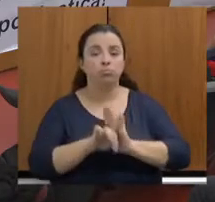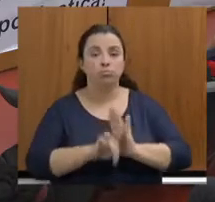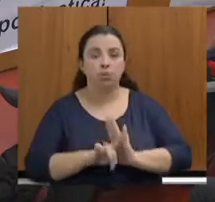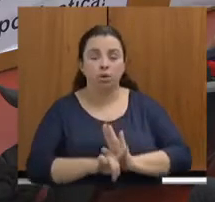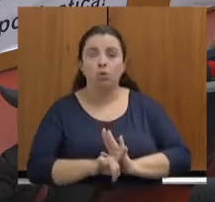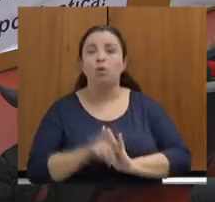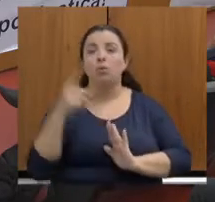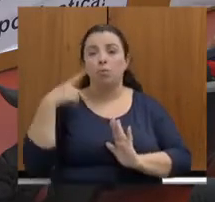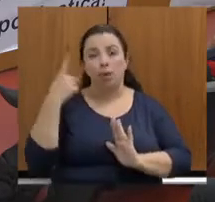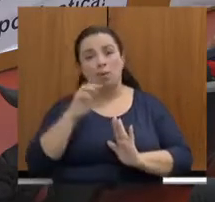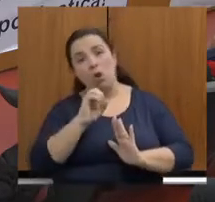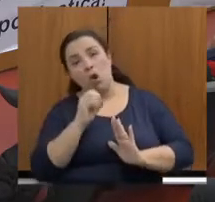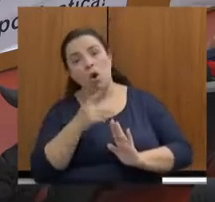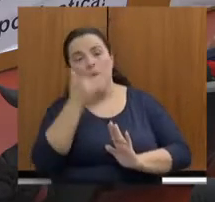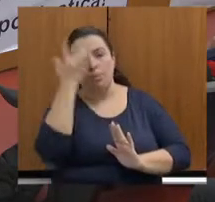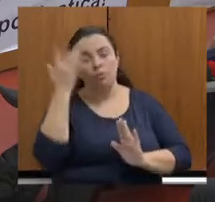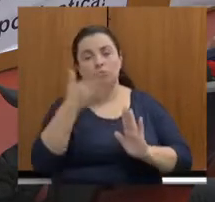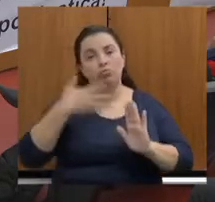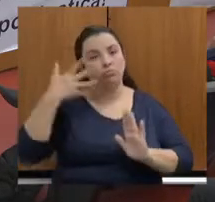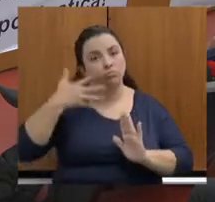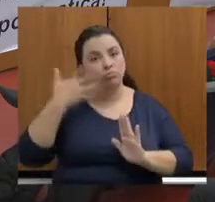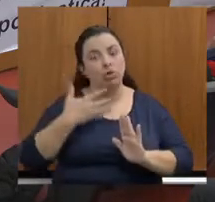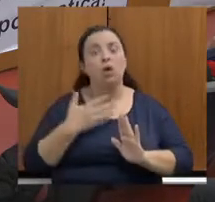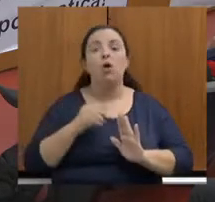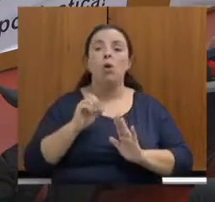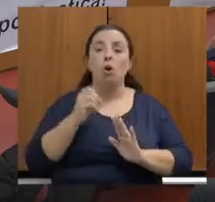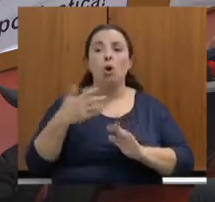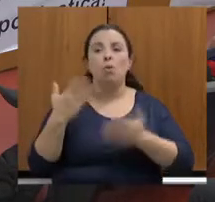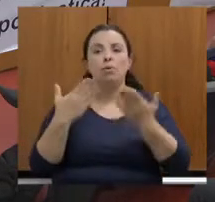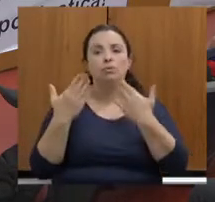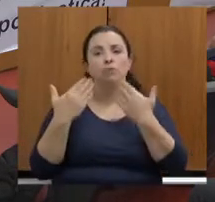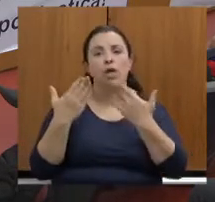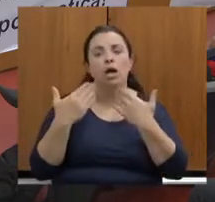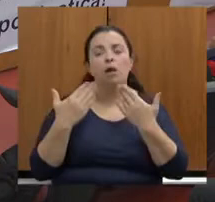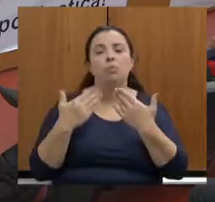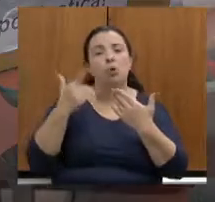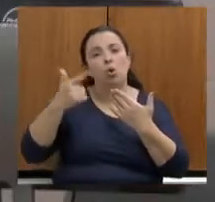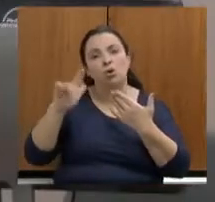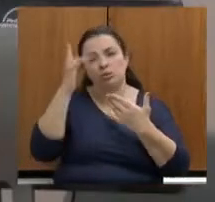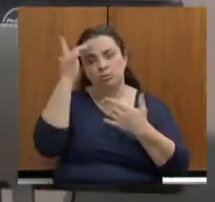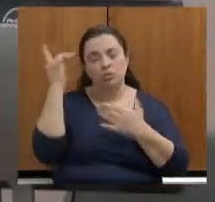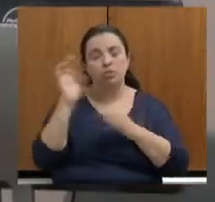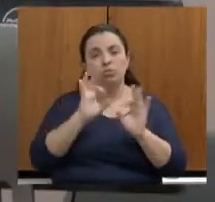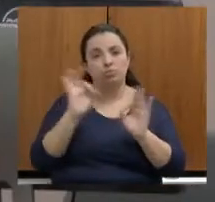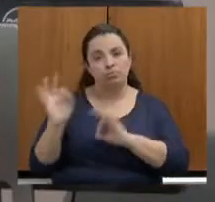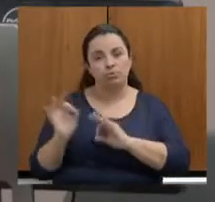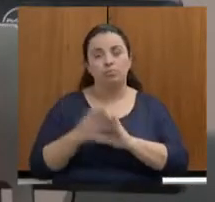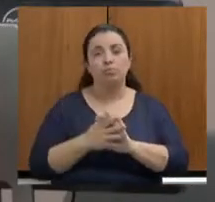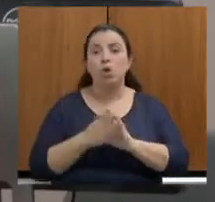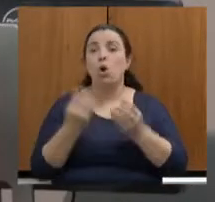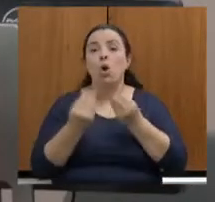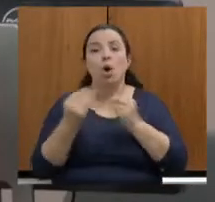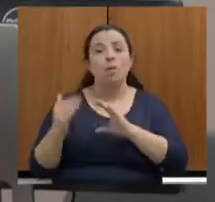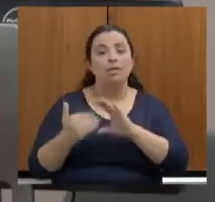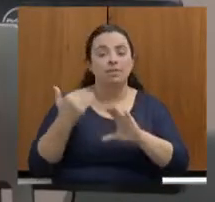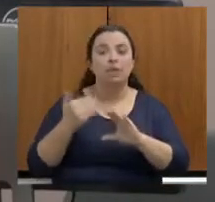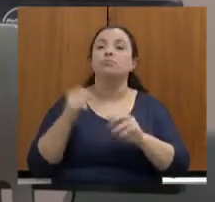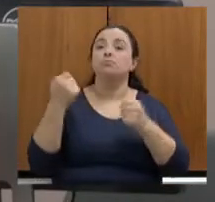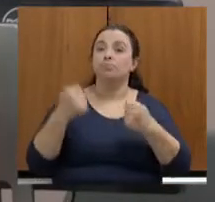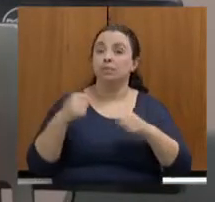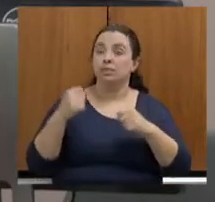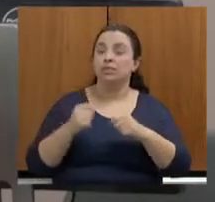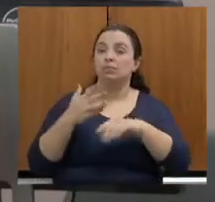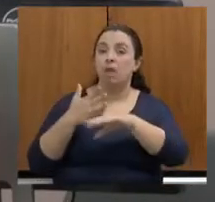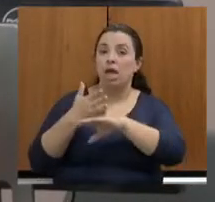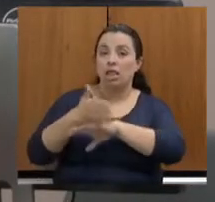de interagir com outros participantes em um bate-papo e para enviar mensagens o cidadão deverá efetuar